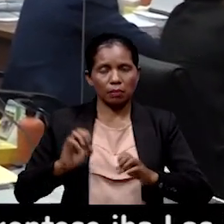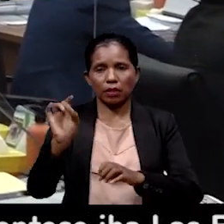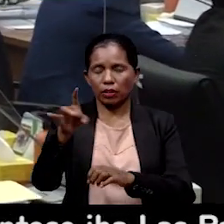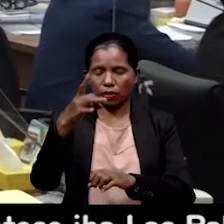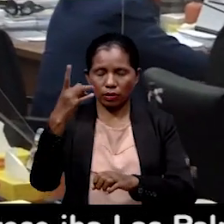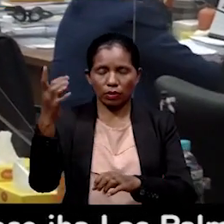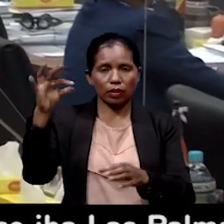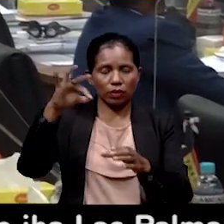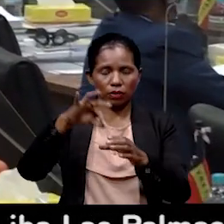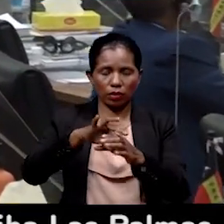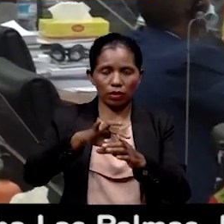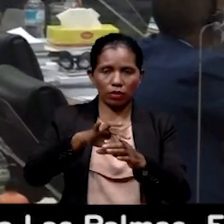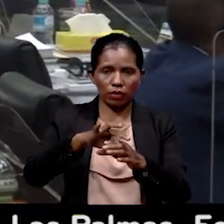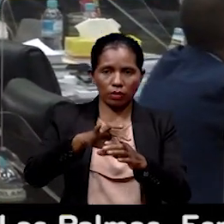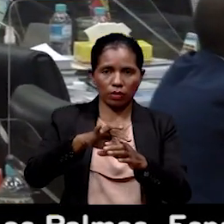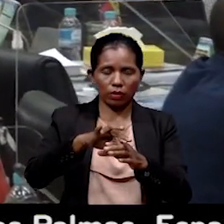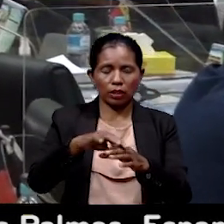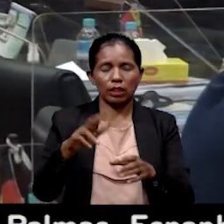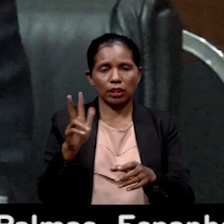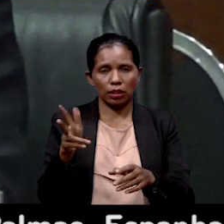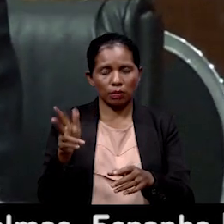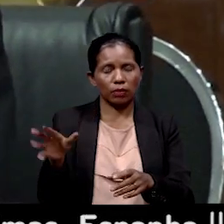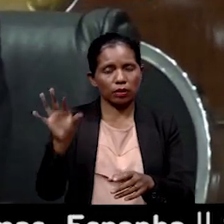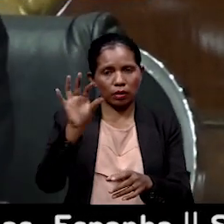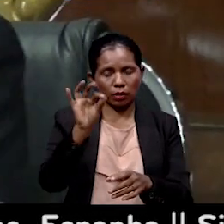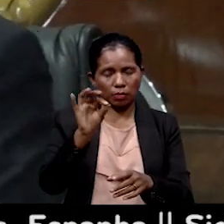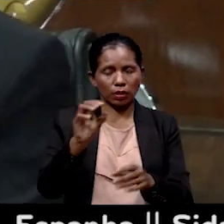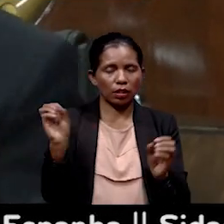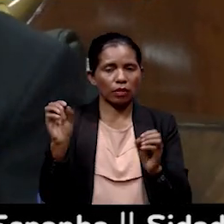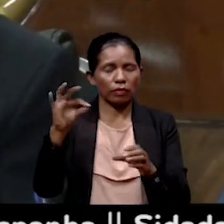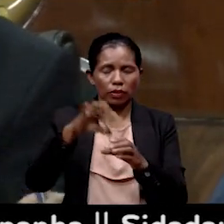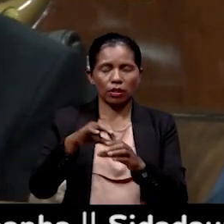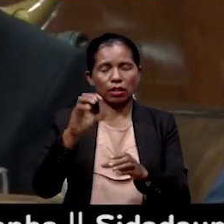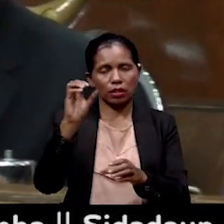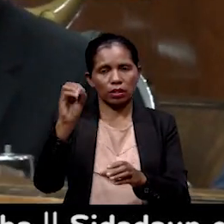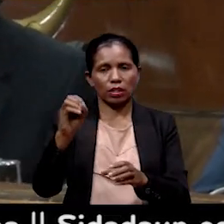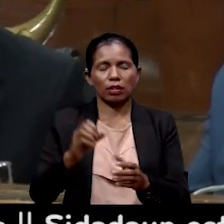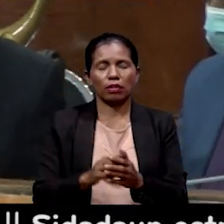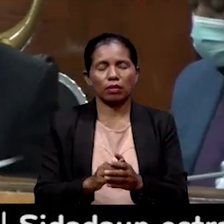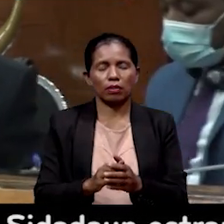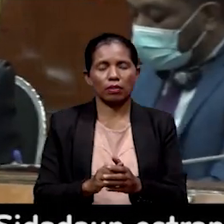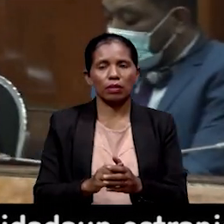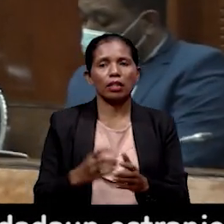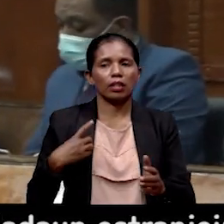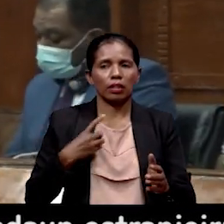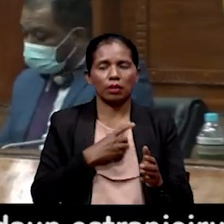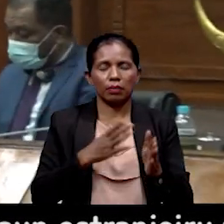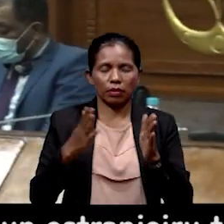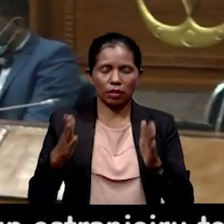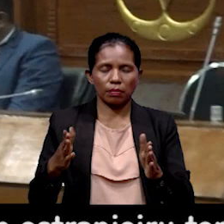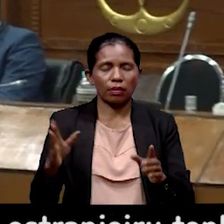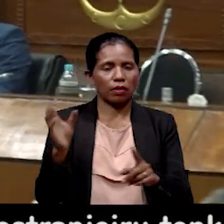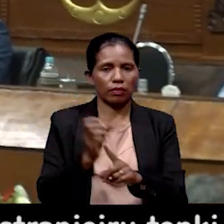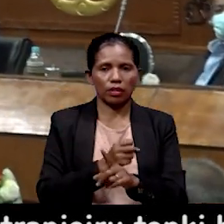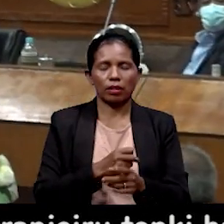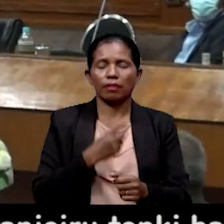resultado de votação nominal a favor, Tolulu, Resengia, contra zero, abstenção, Walu, no deputado Balung, ausência. E